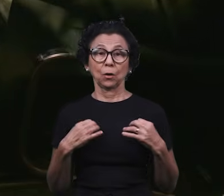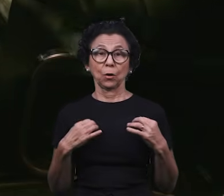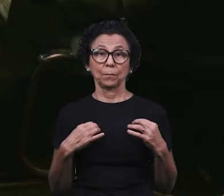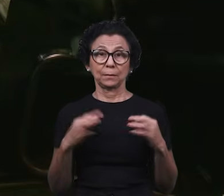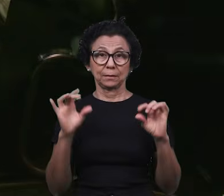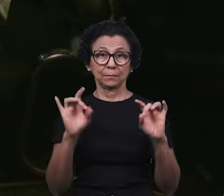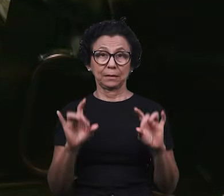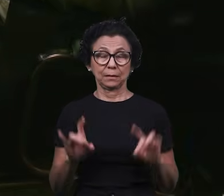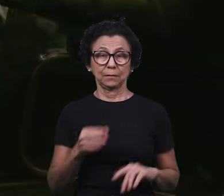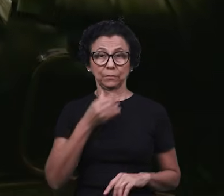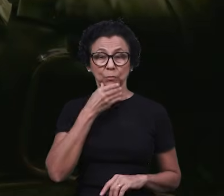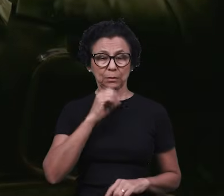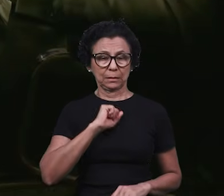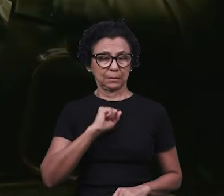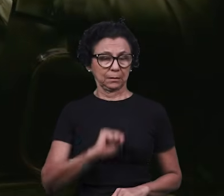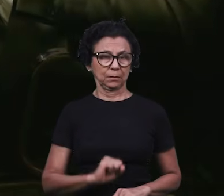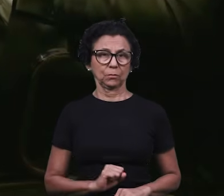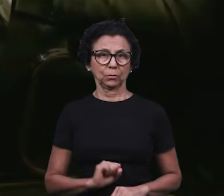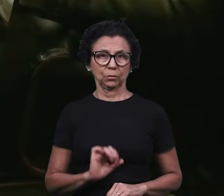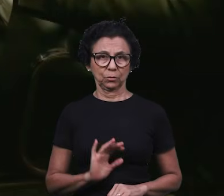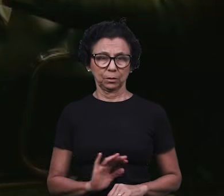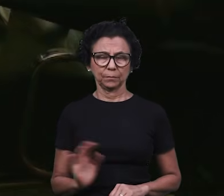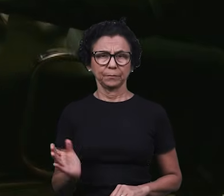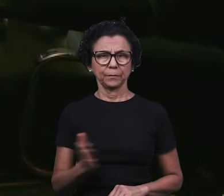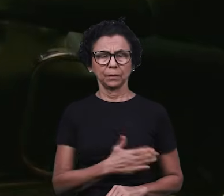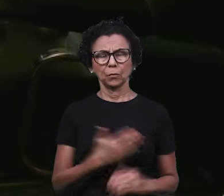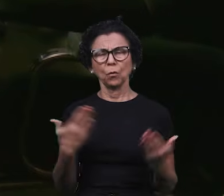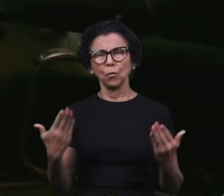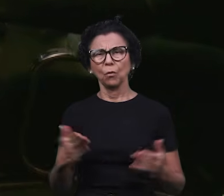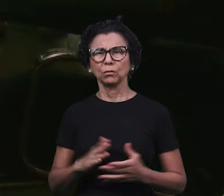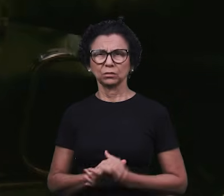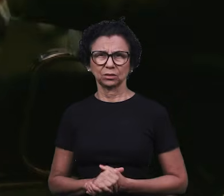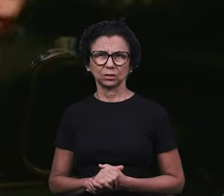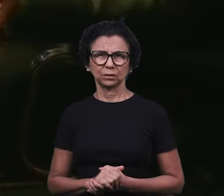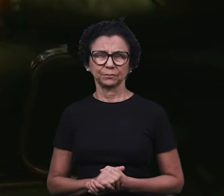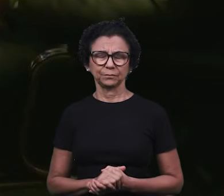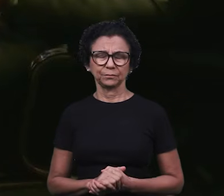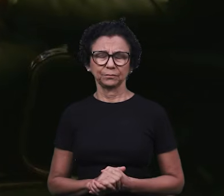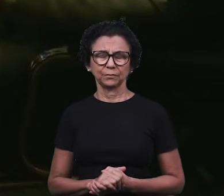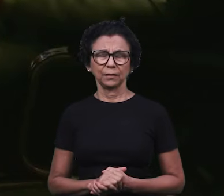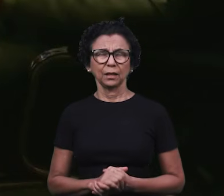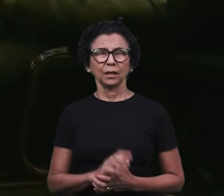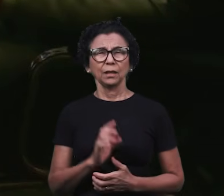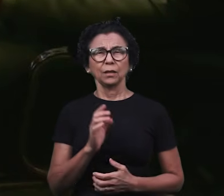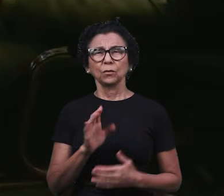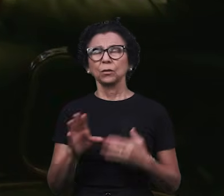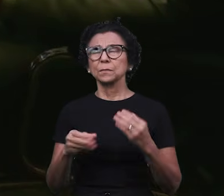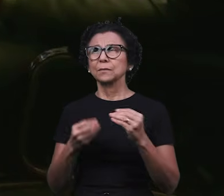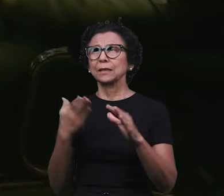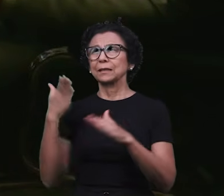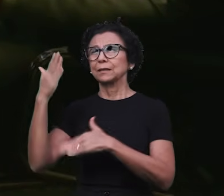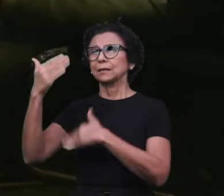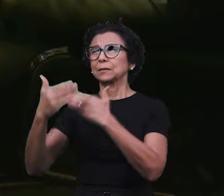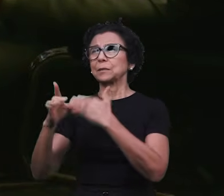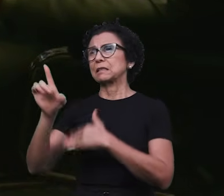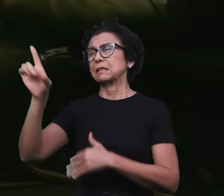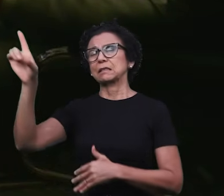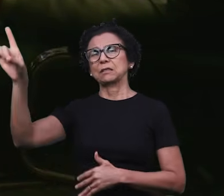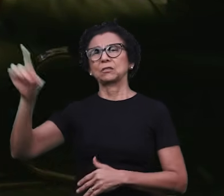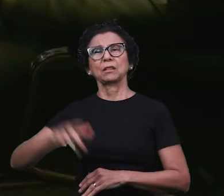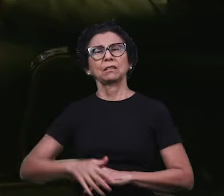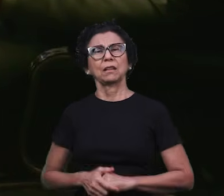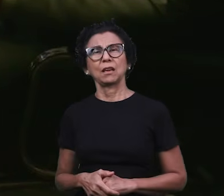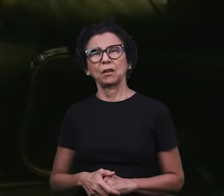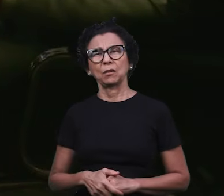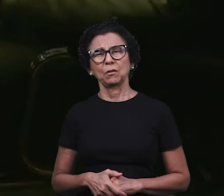sacerdotais. Você não vai entrar diante do Senhor com seus trapos de imundície, com a sua veste lá